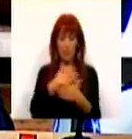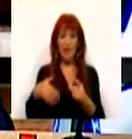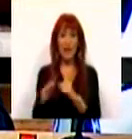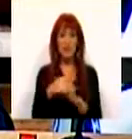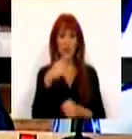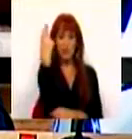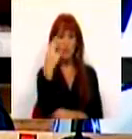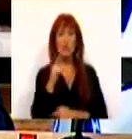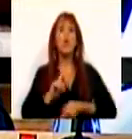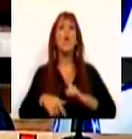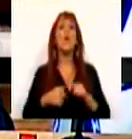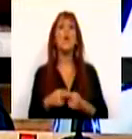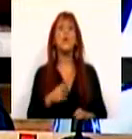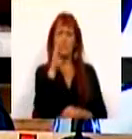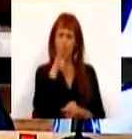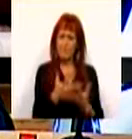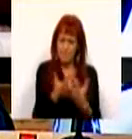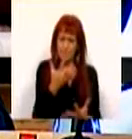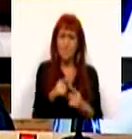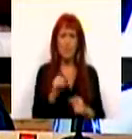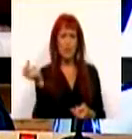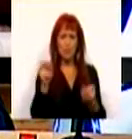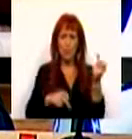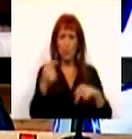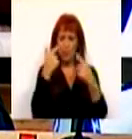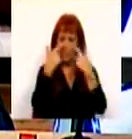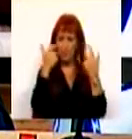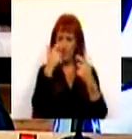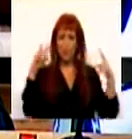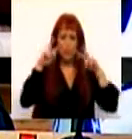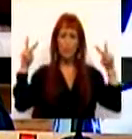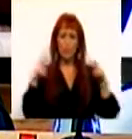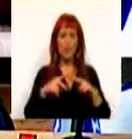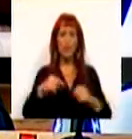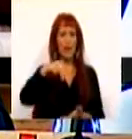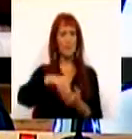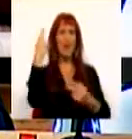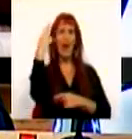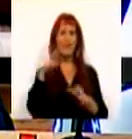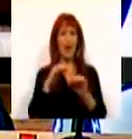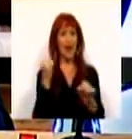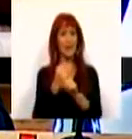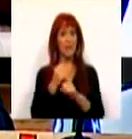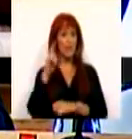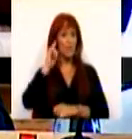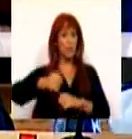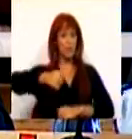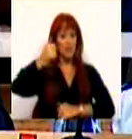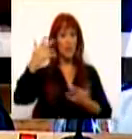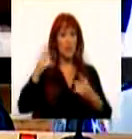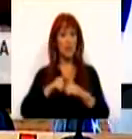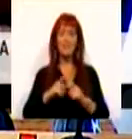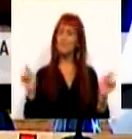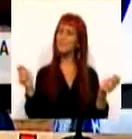Artes passam, assim, por incrementar a frequência de públicos e posicionar as artes como atividade fundamental para